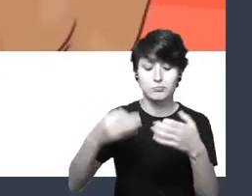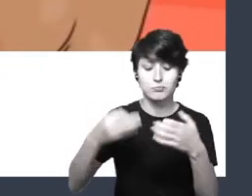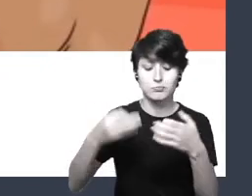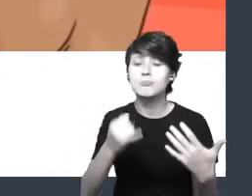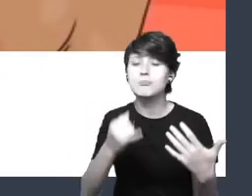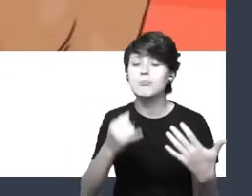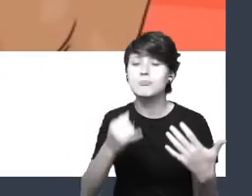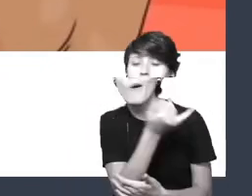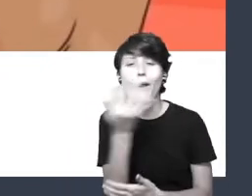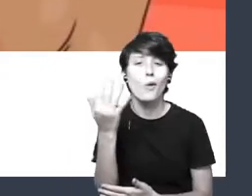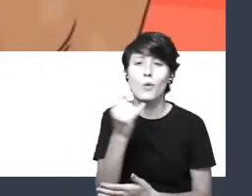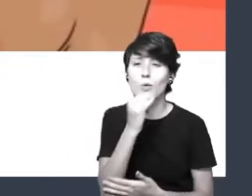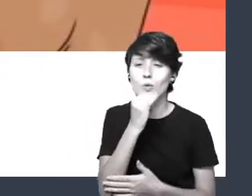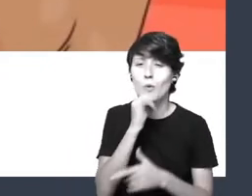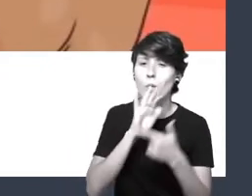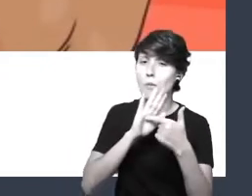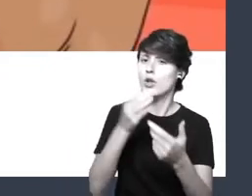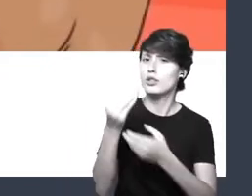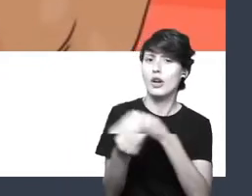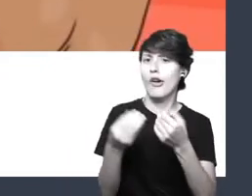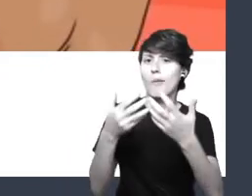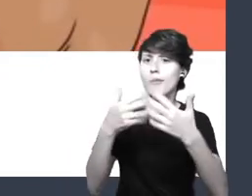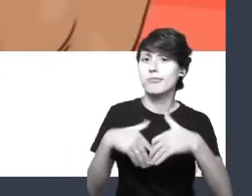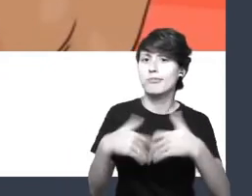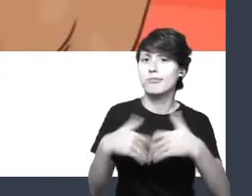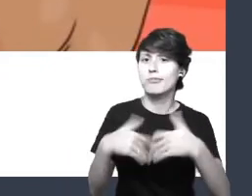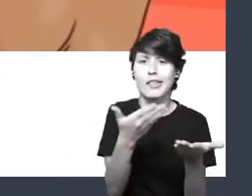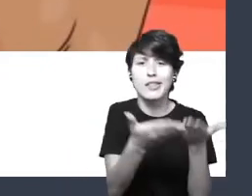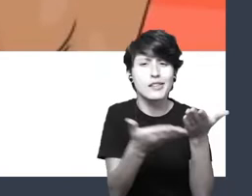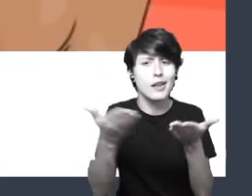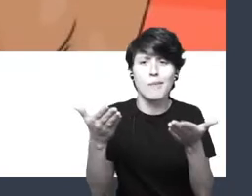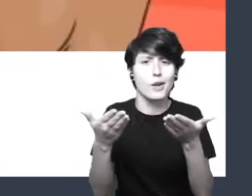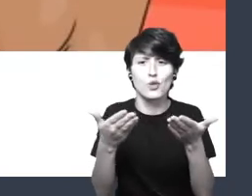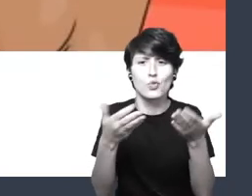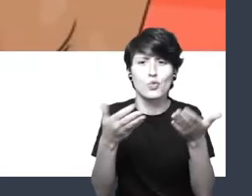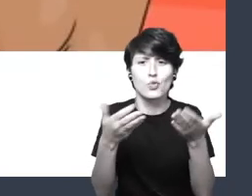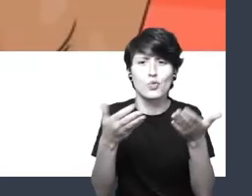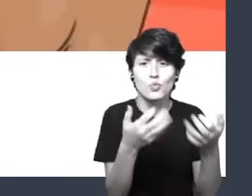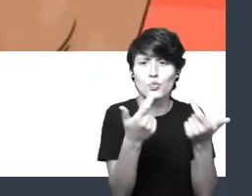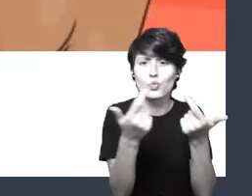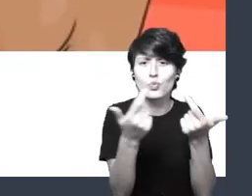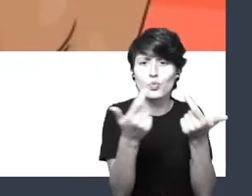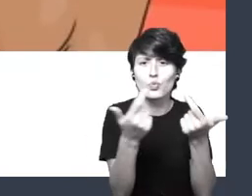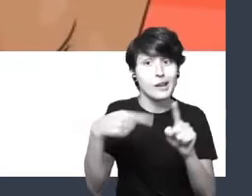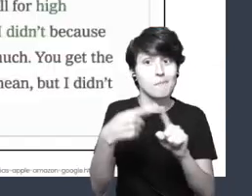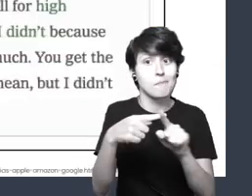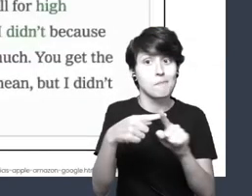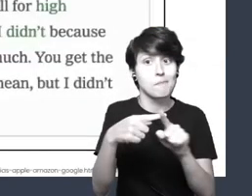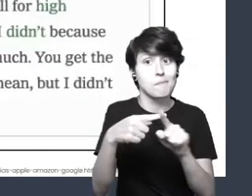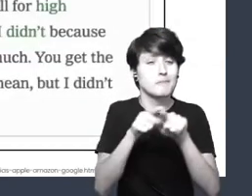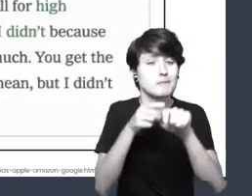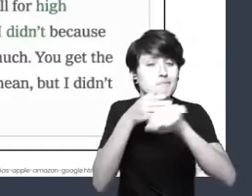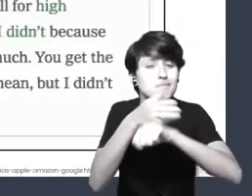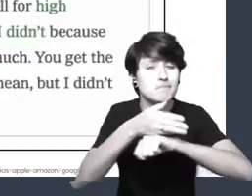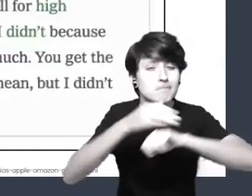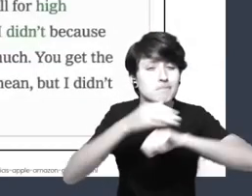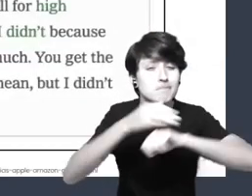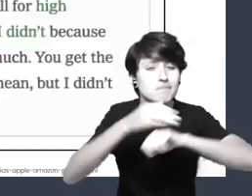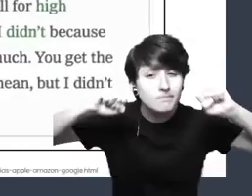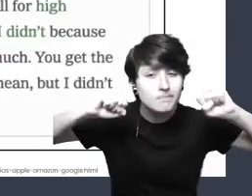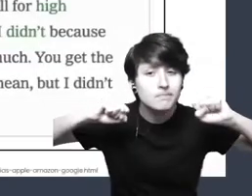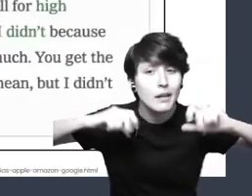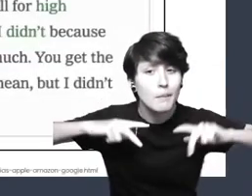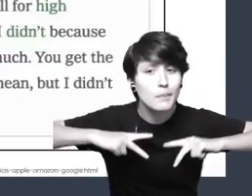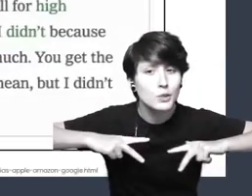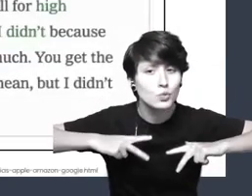tecnologia ela resulta em discriminação, em tratamento desigual e violação de privacidade. Teve um caso que aconteceu em março